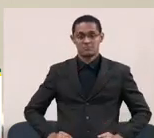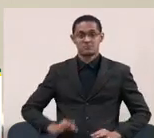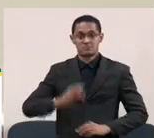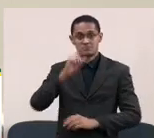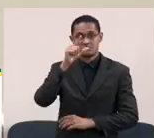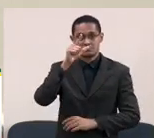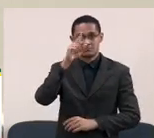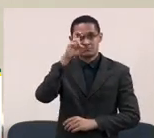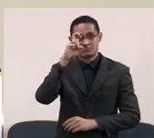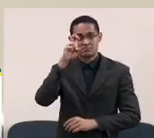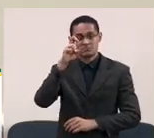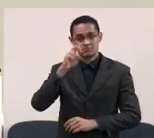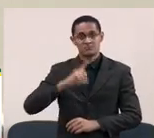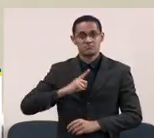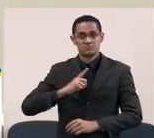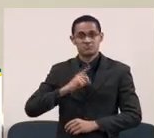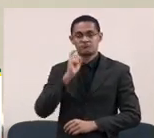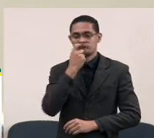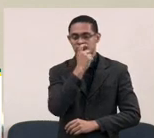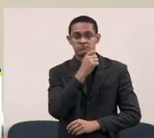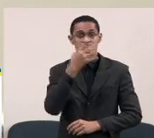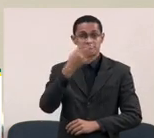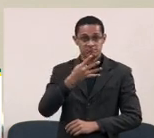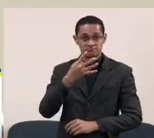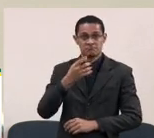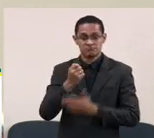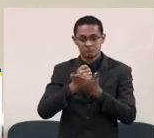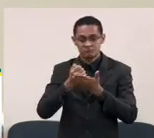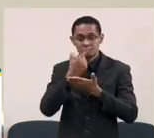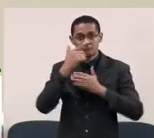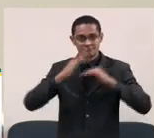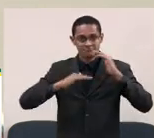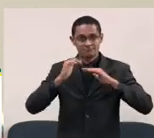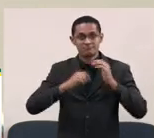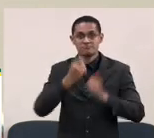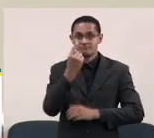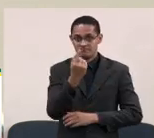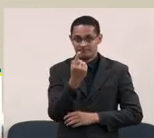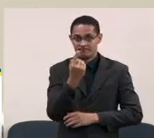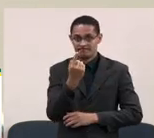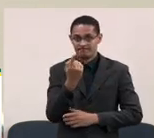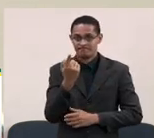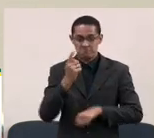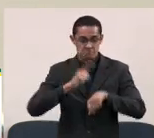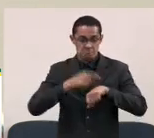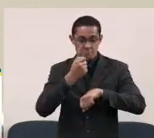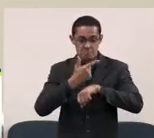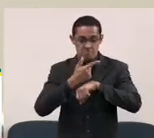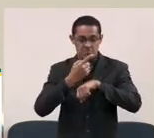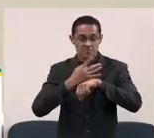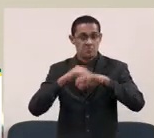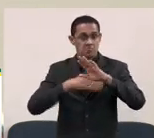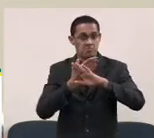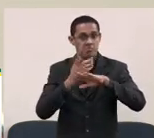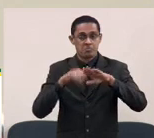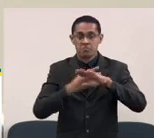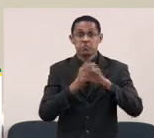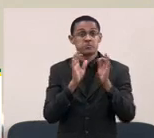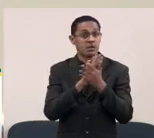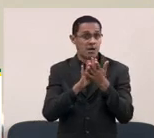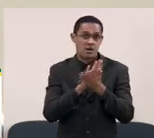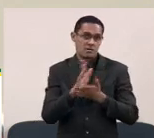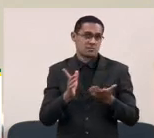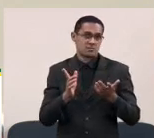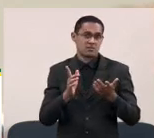odontologia com 4 odontólogos, 1 farmacêutico, não tem plantão médico. A farmácia tem os